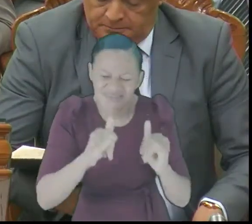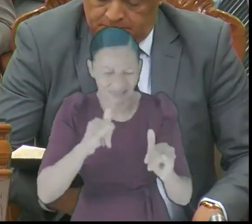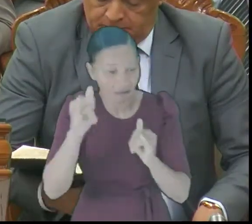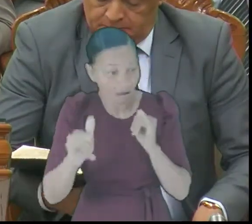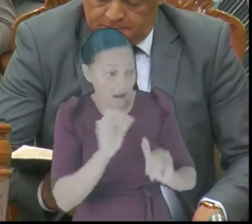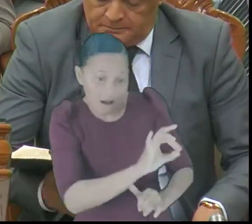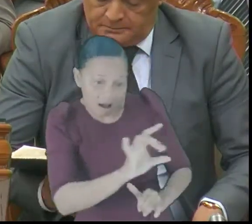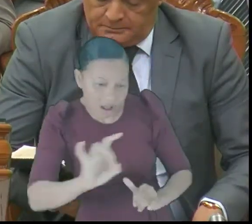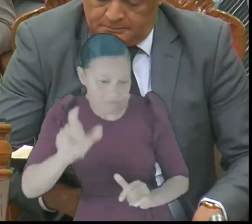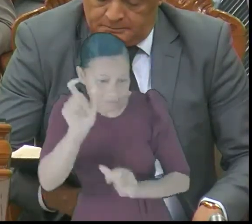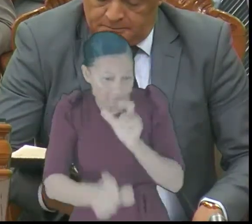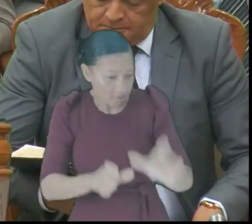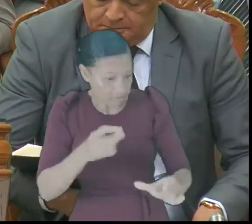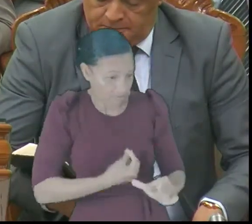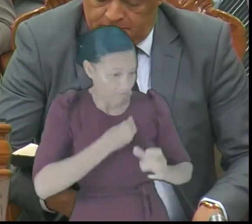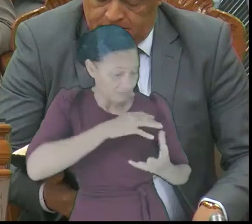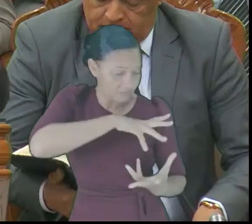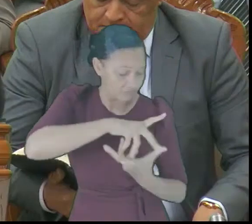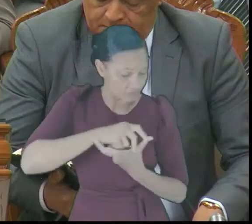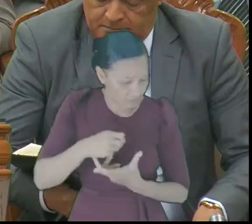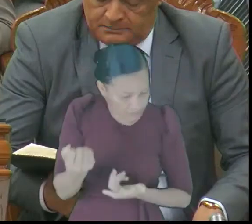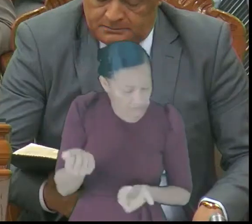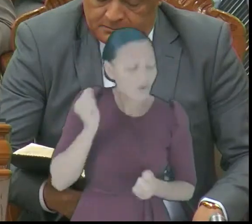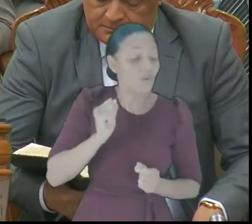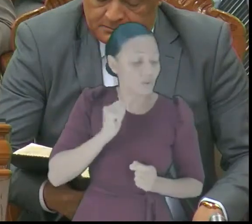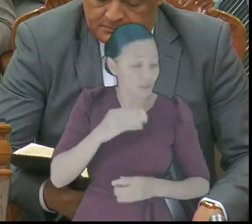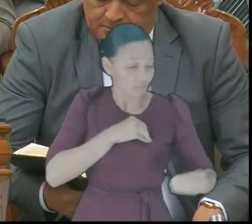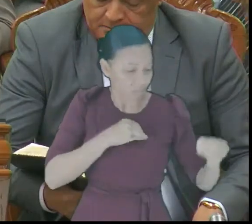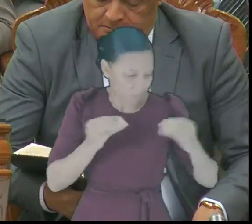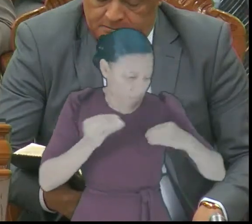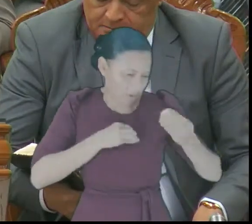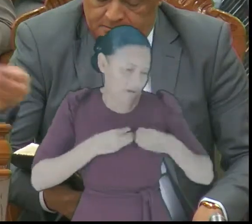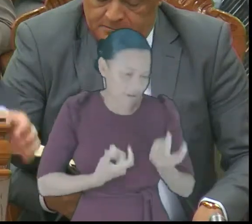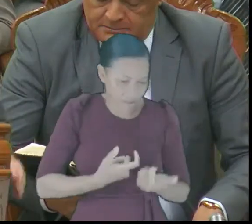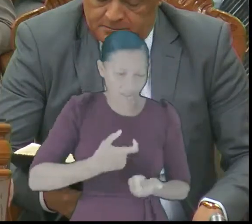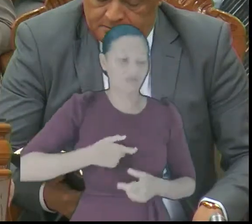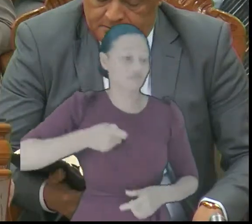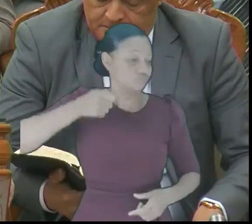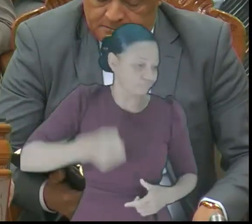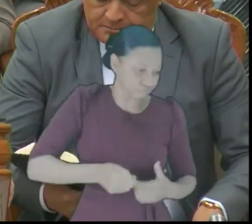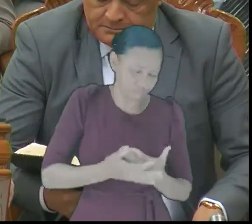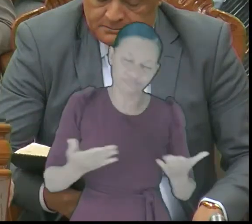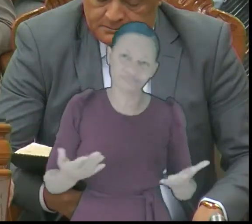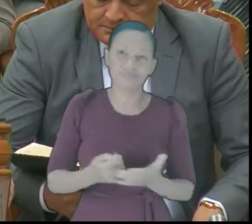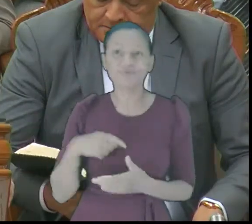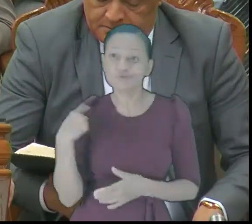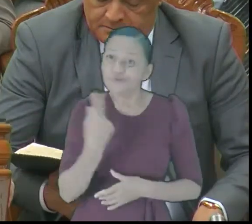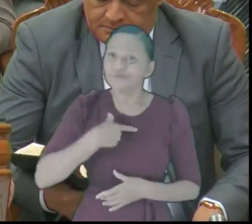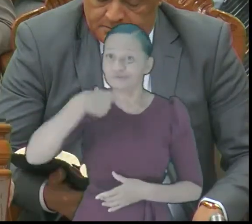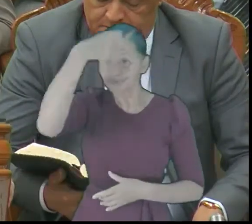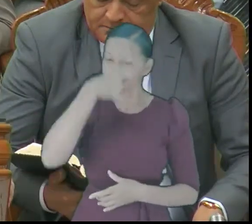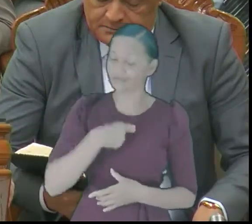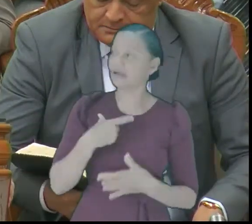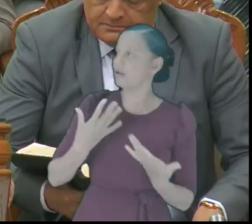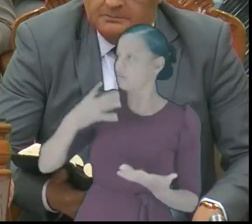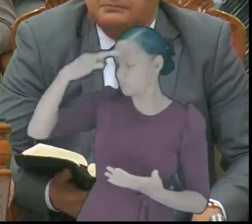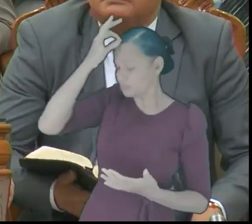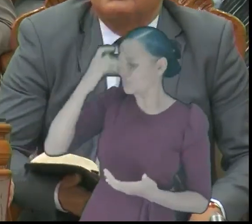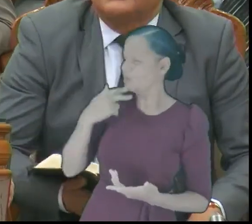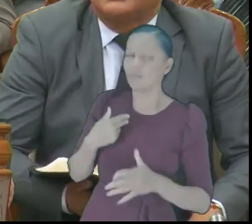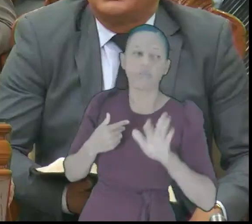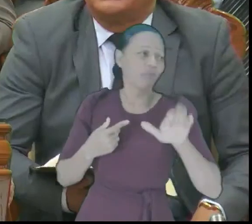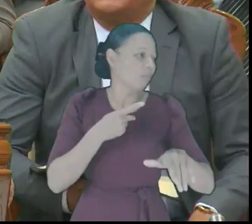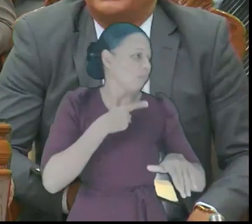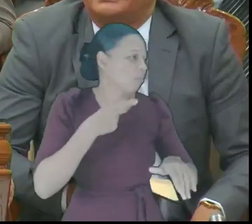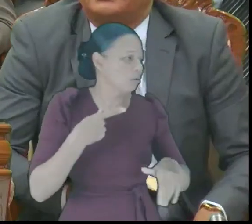da justiça e do juízo. Nós só somos crentes porque o Espírito Santo está agindo. Pastor, eu nunca falei